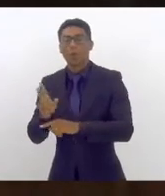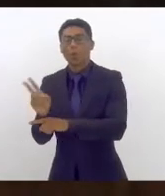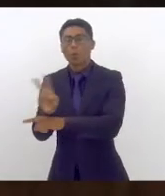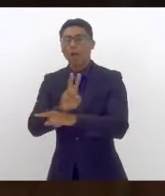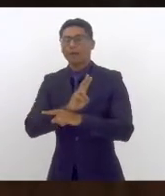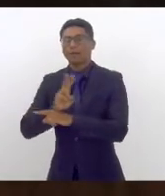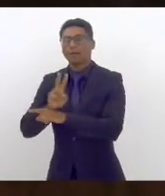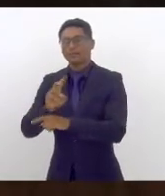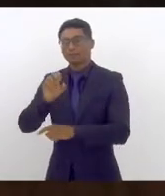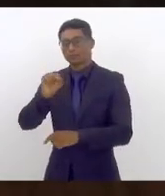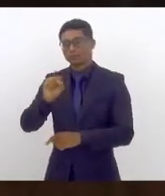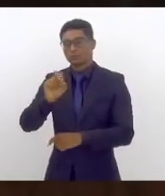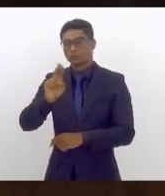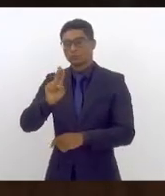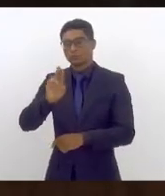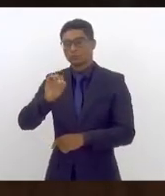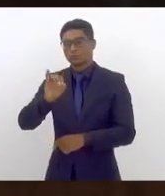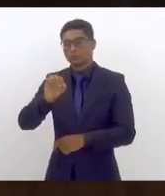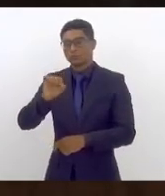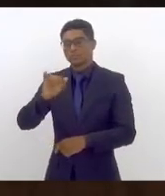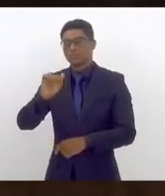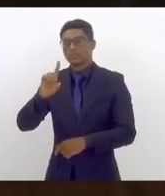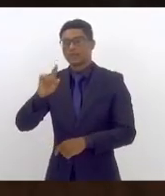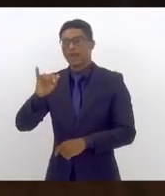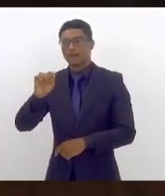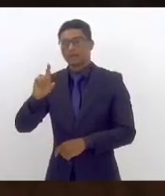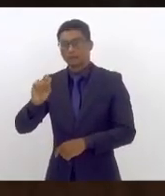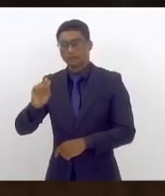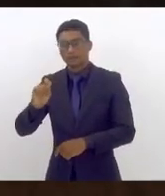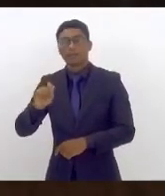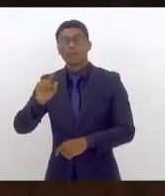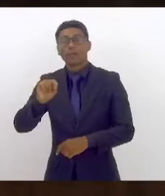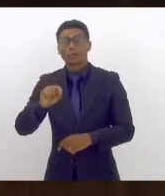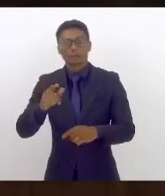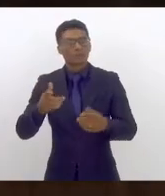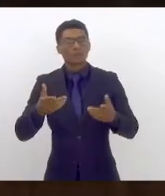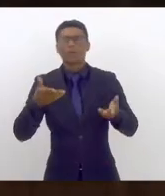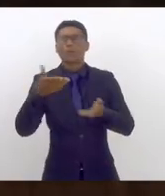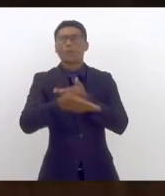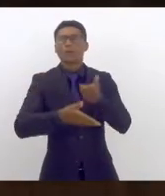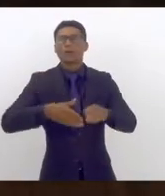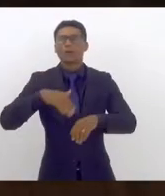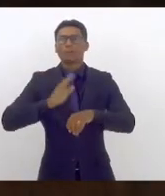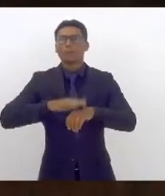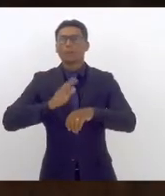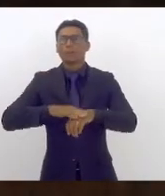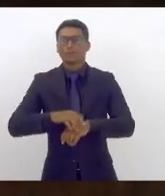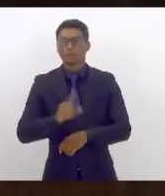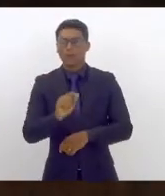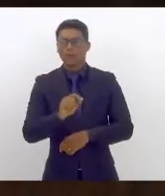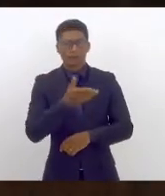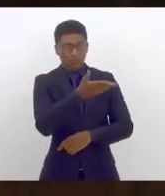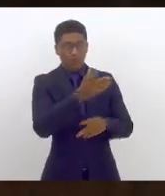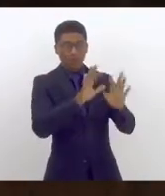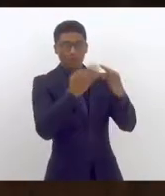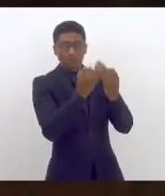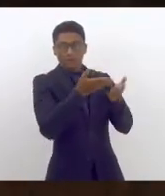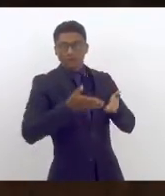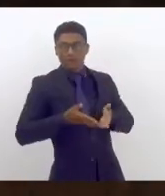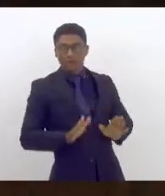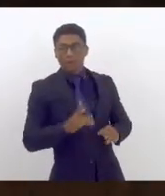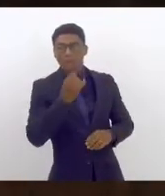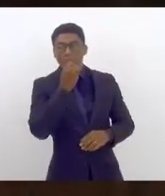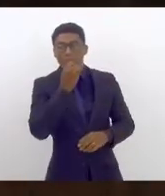é estende os cuidados dessa criança e o acompanhamento a família de origem podendo ser irmãos